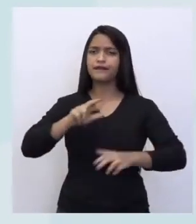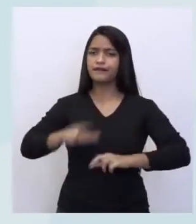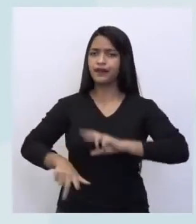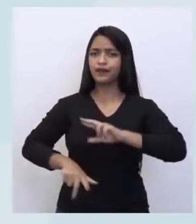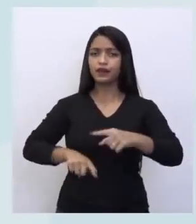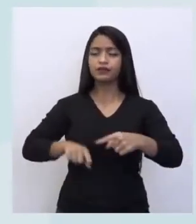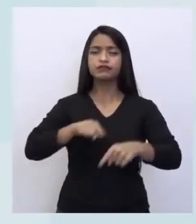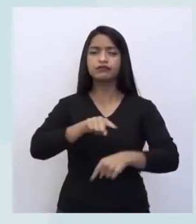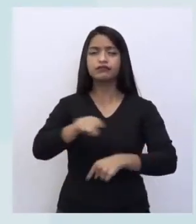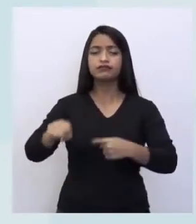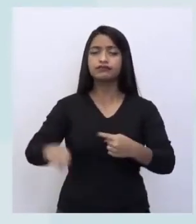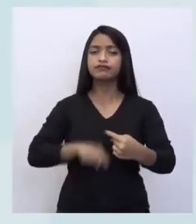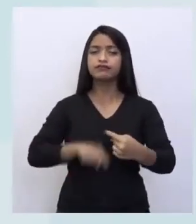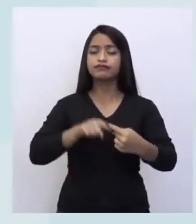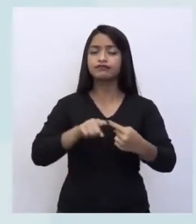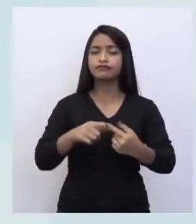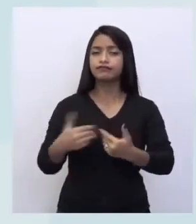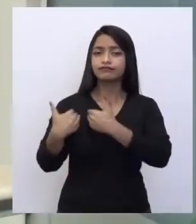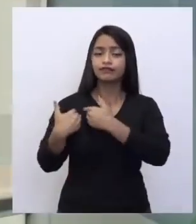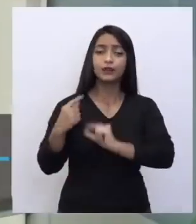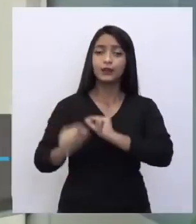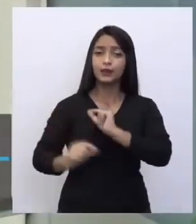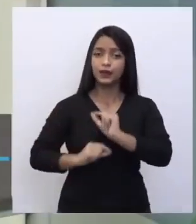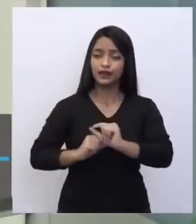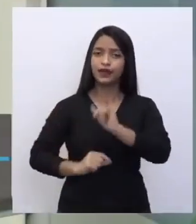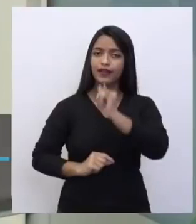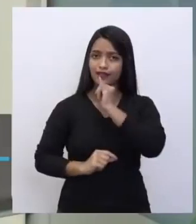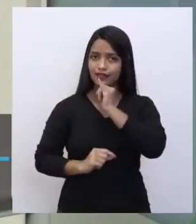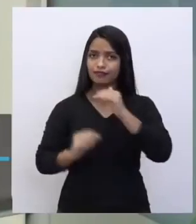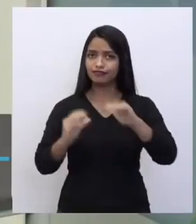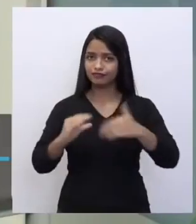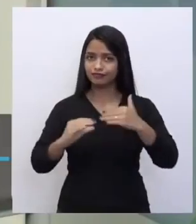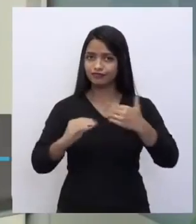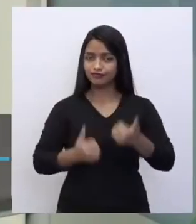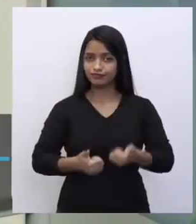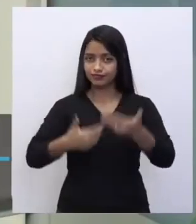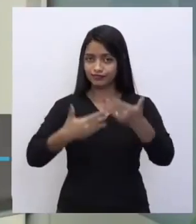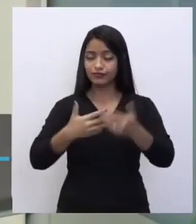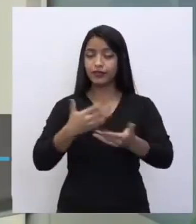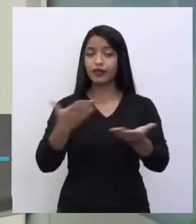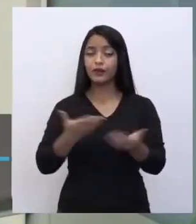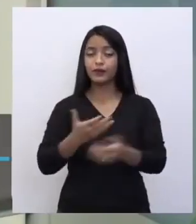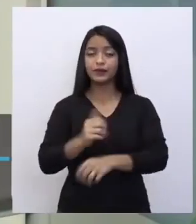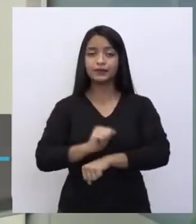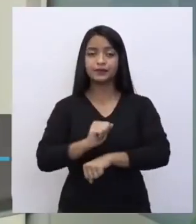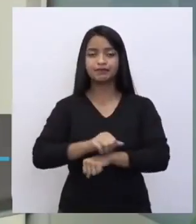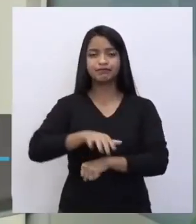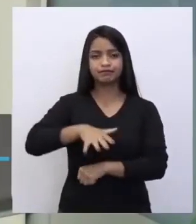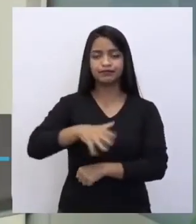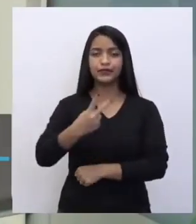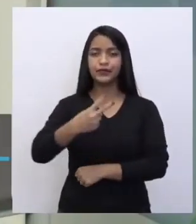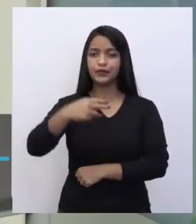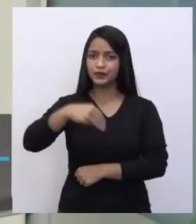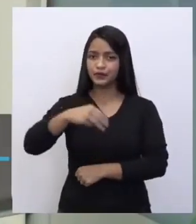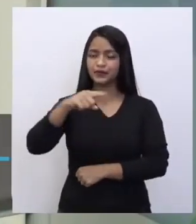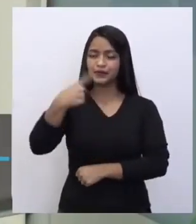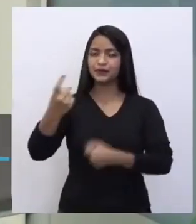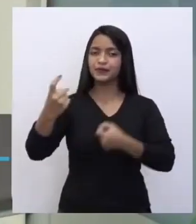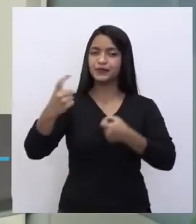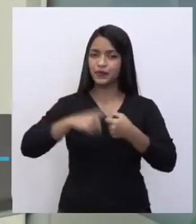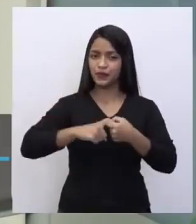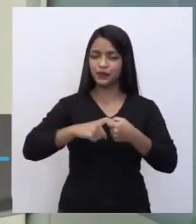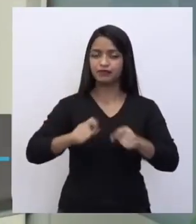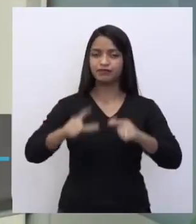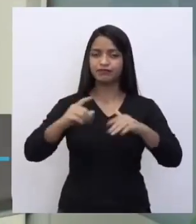Dê exemplos. São questões que vão ficar para vocês por aproximadamente 2 minutos e voltamos para a leitura de